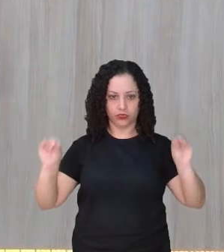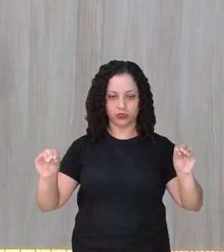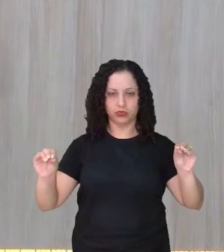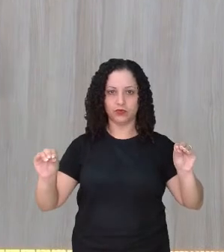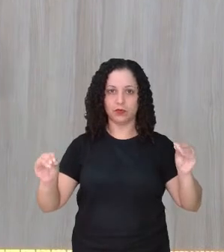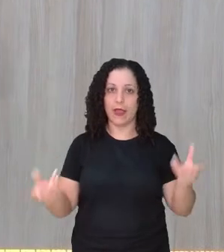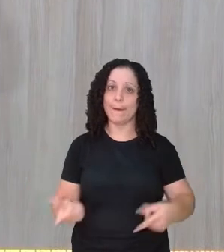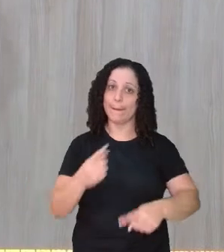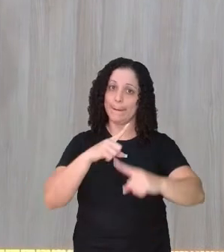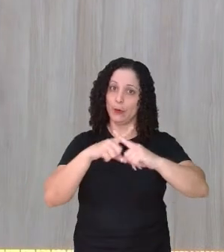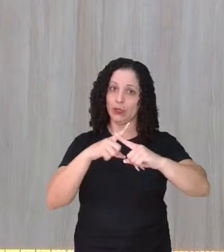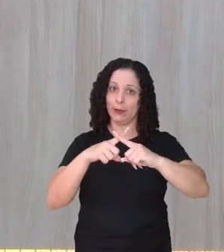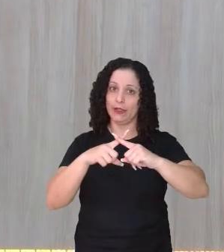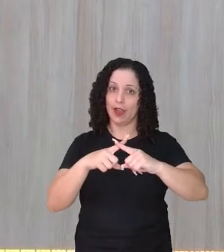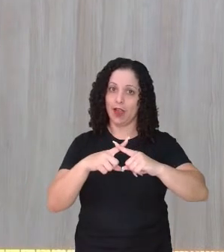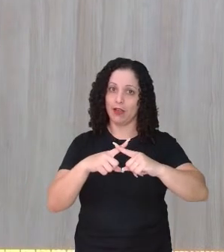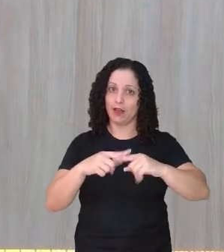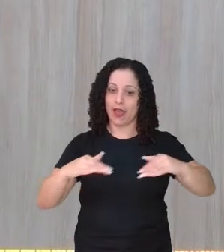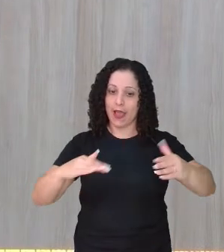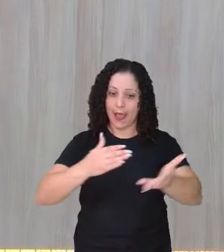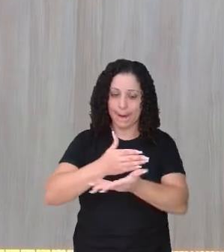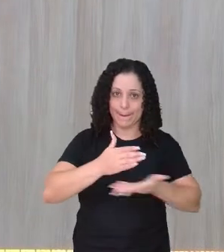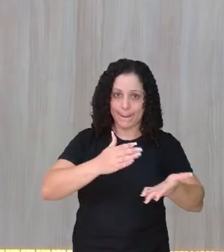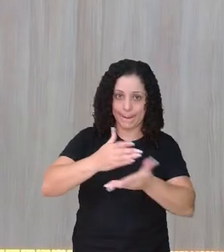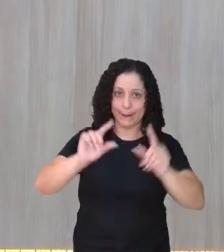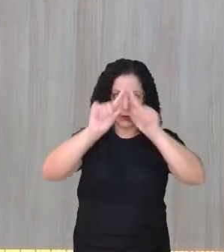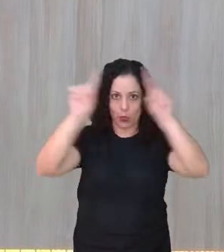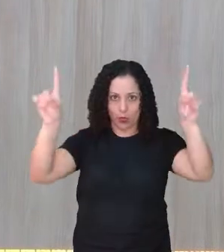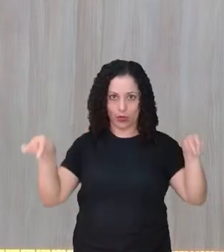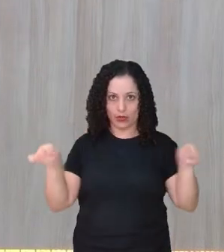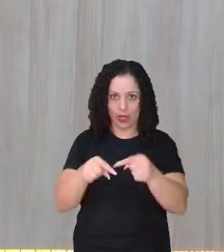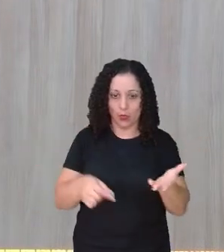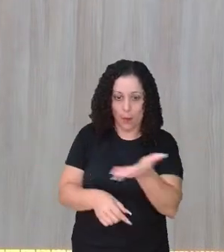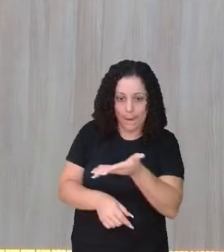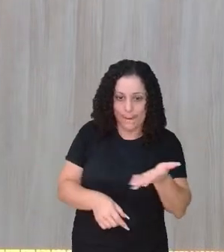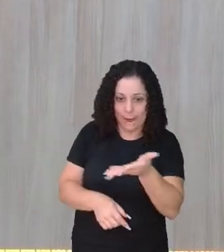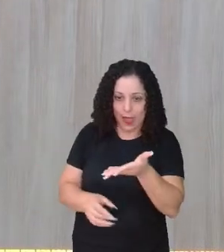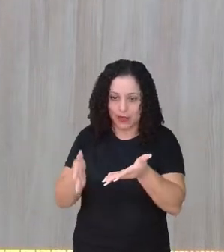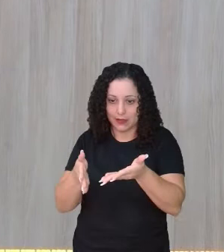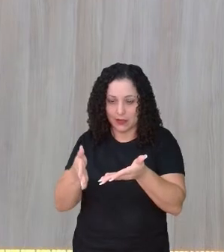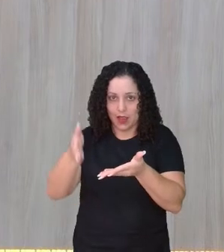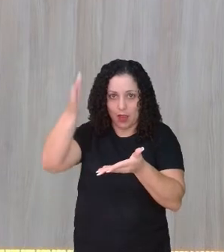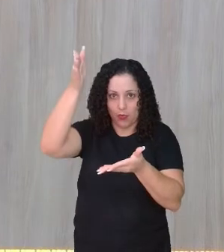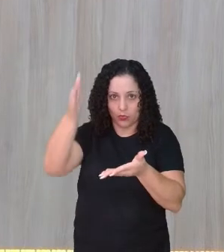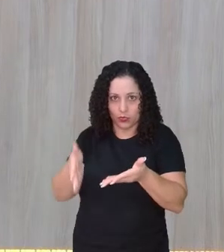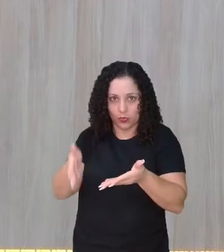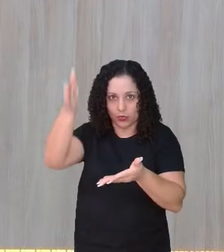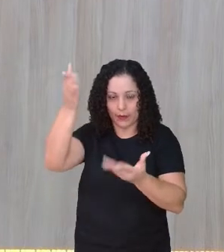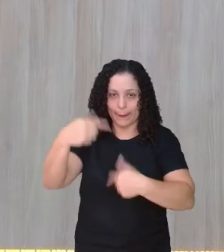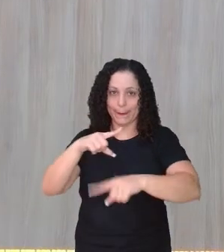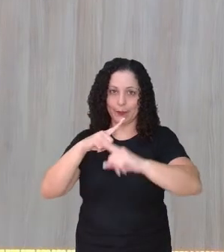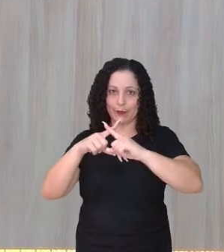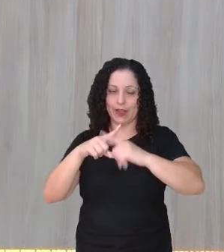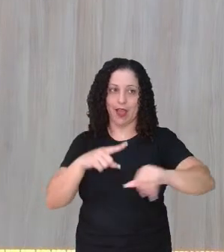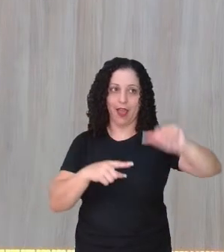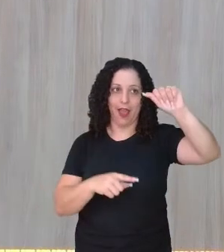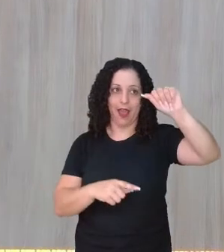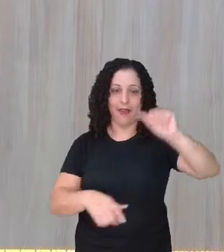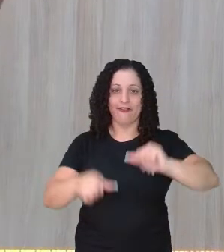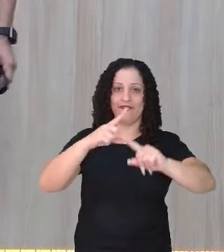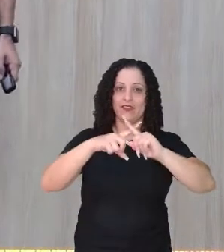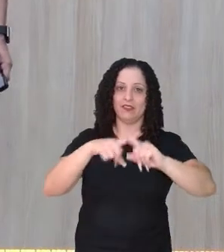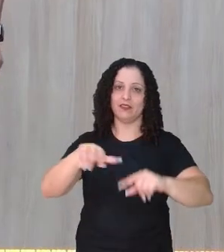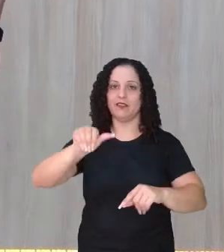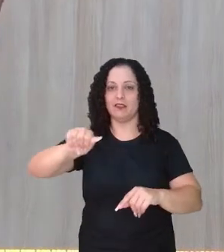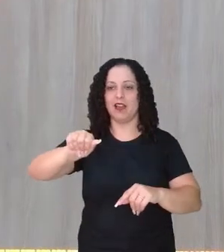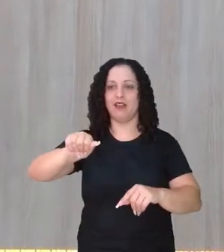altura, certo? Como no quadrado os lados são iguais, então eu vou multiplicar A vezes A.